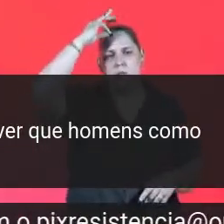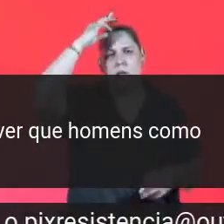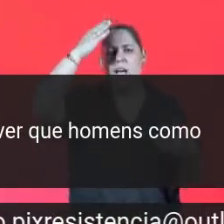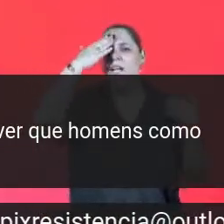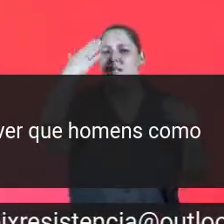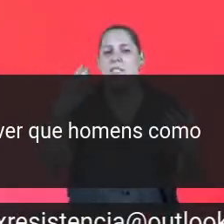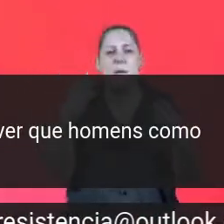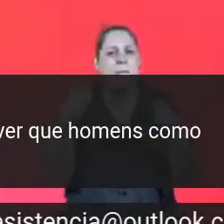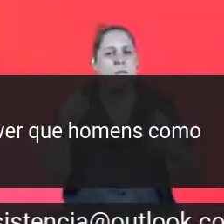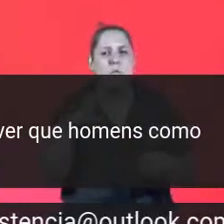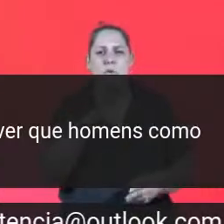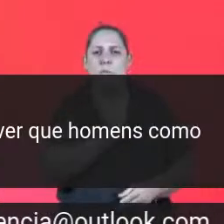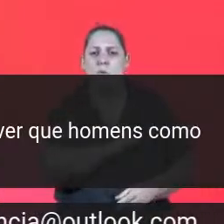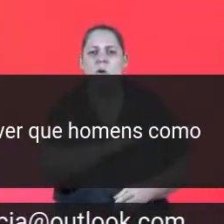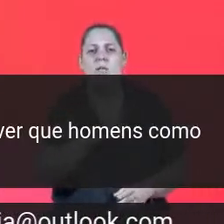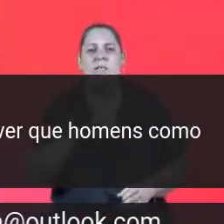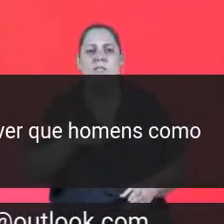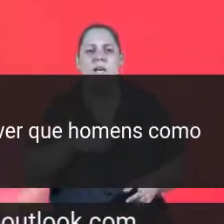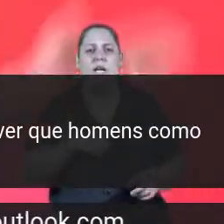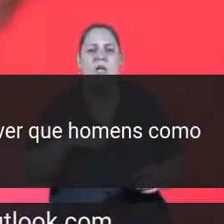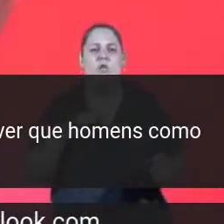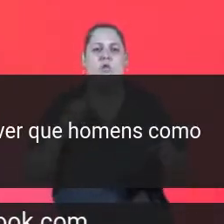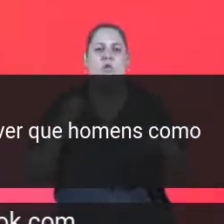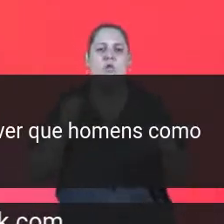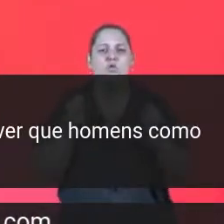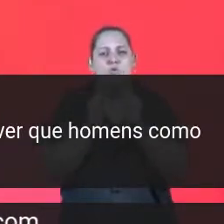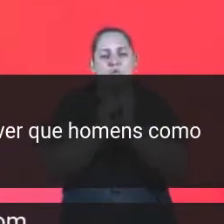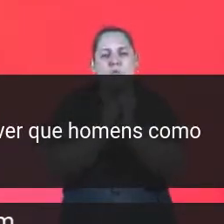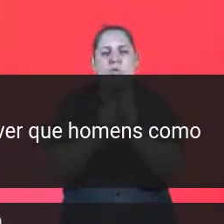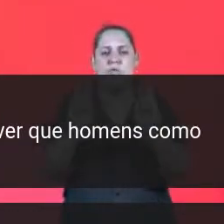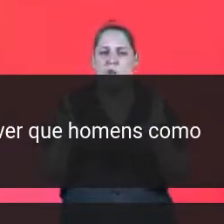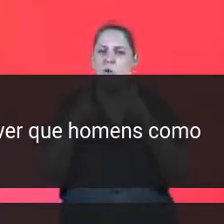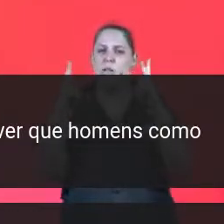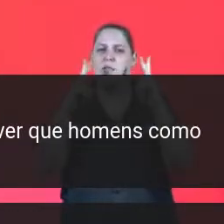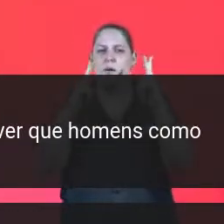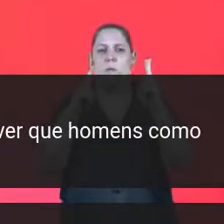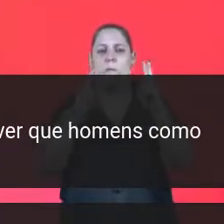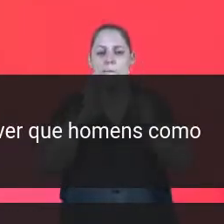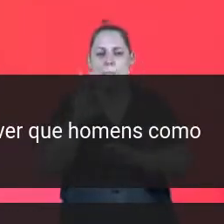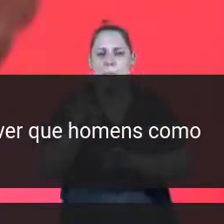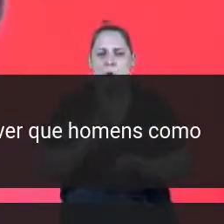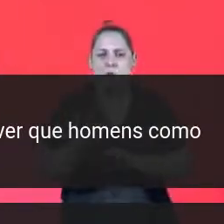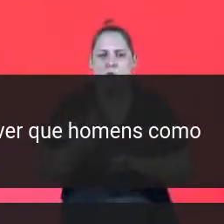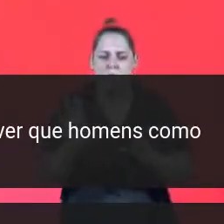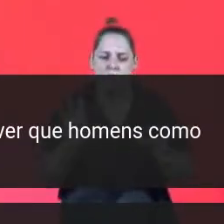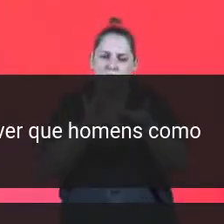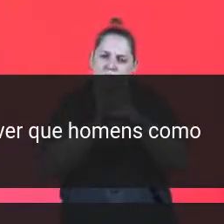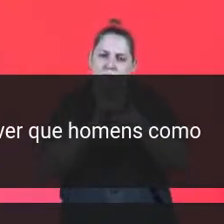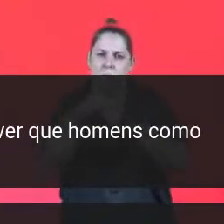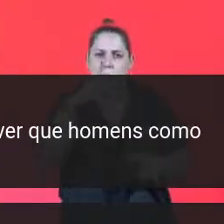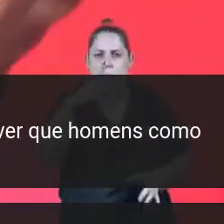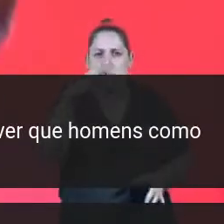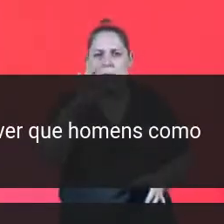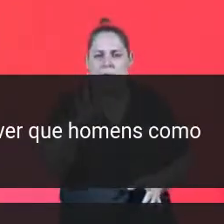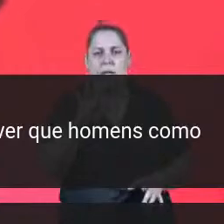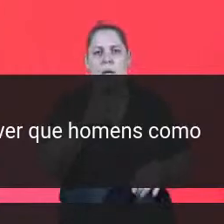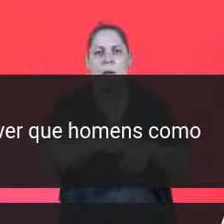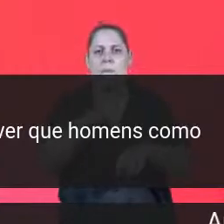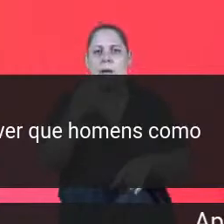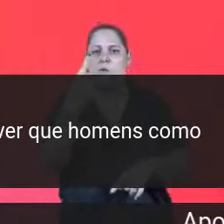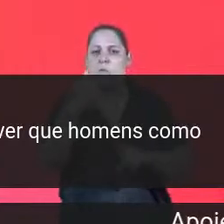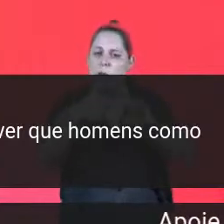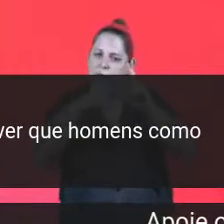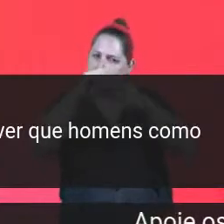agradecer muito o carinho que você tem tido conosco, a valorização desse projeto, a sua presença no PT. É mais uma estrela, Jacques. É mais uma